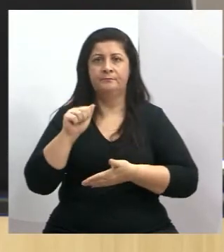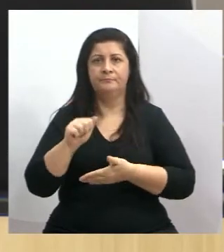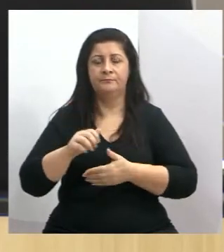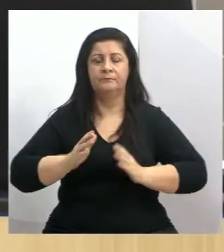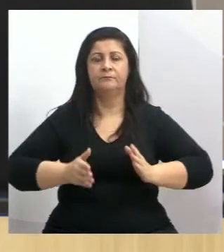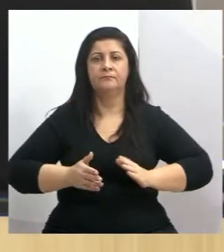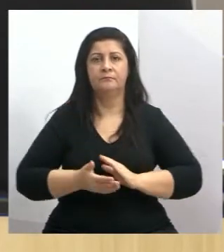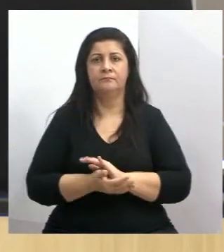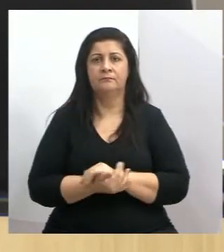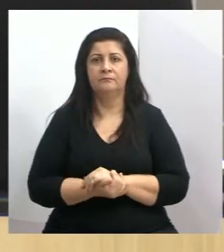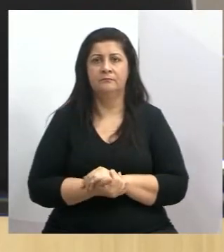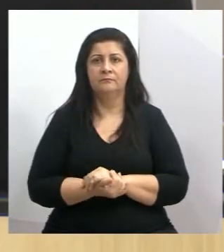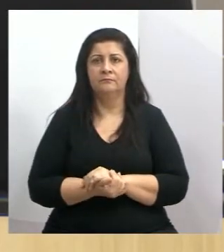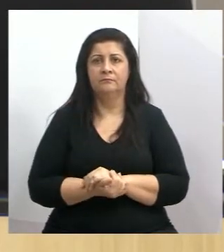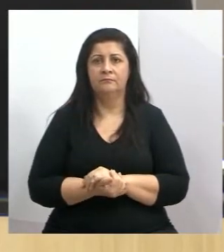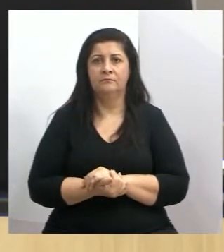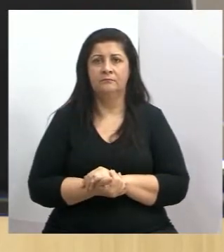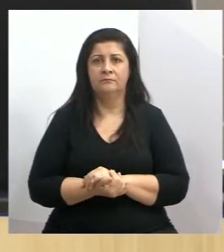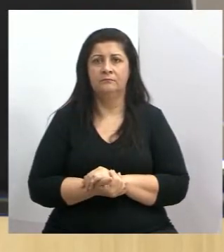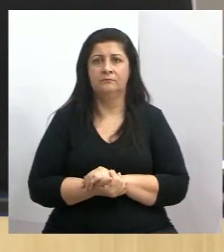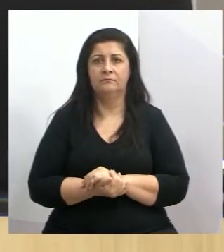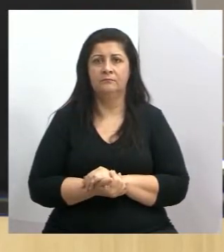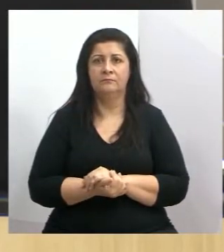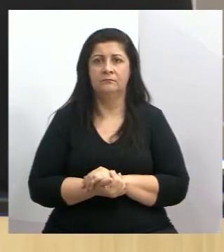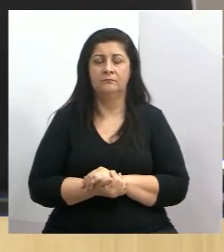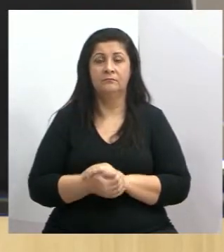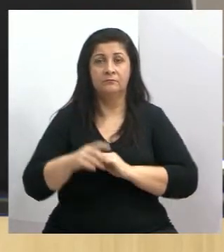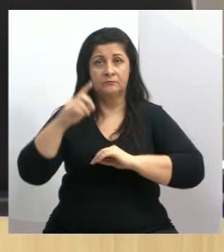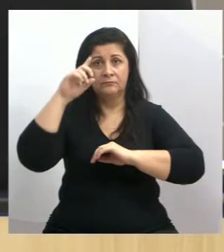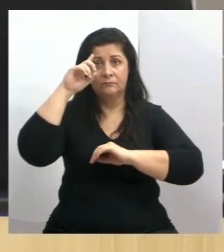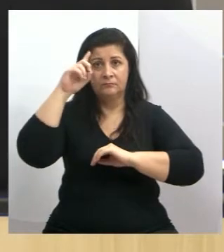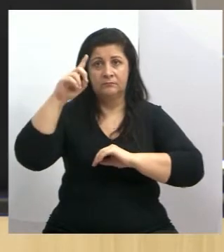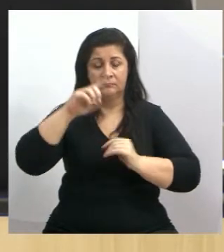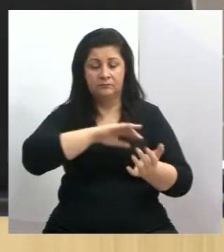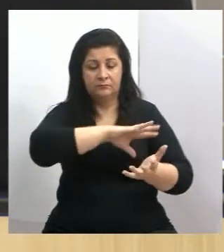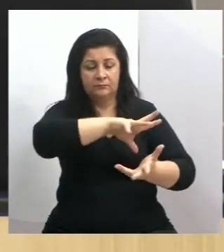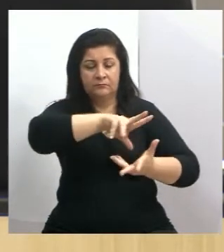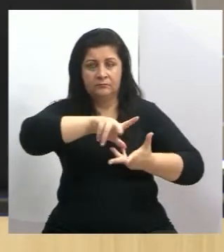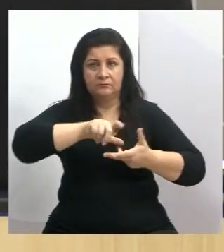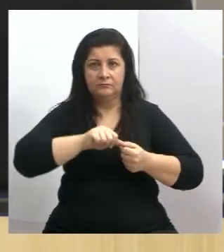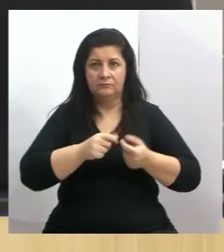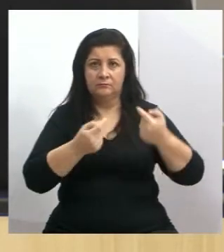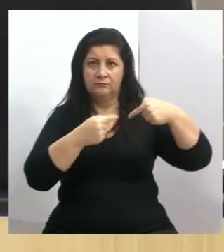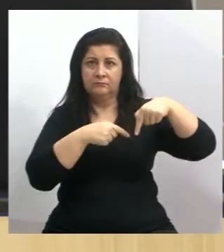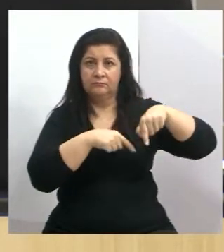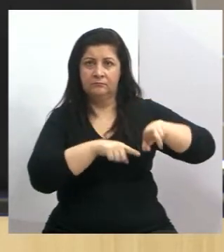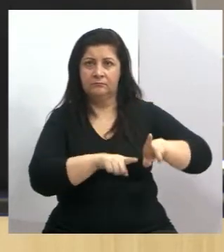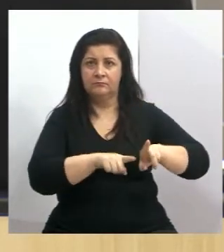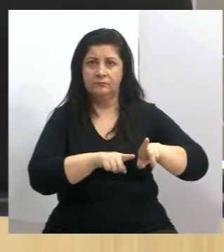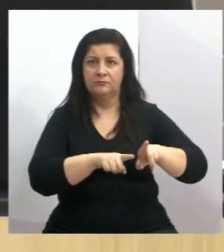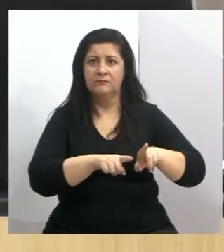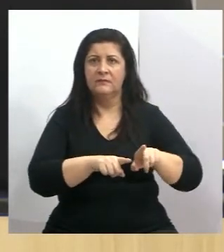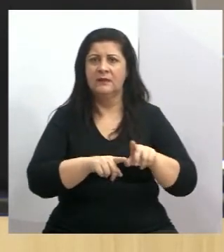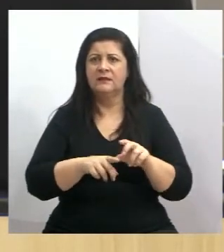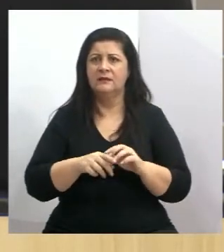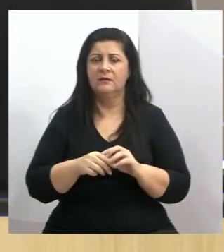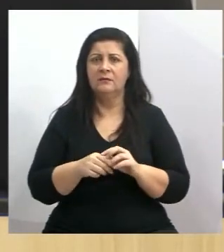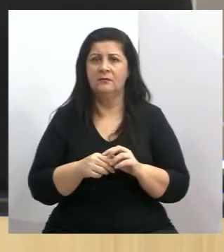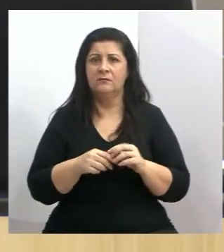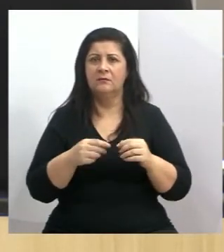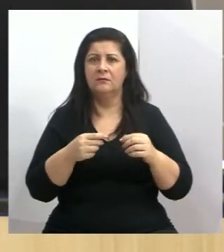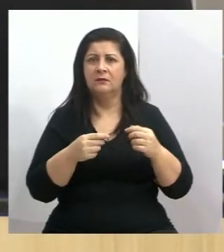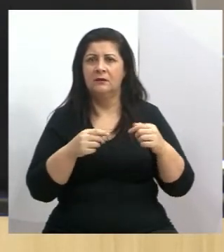na ata dos trabalhos da sessão o registro do transcurso do dia internacional contra homofobia 17 de Maio